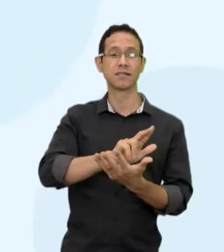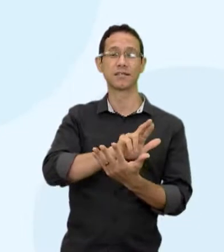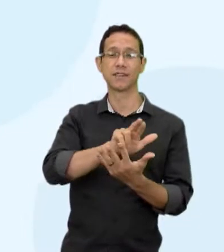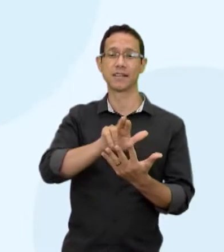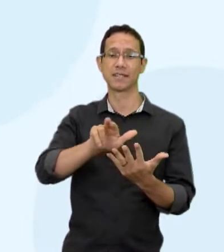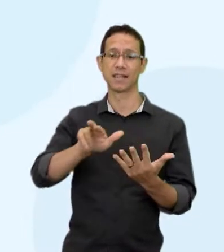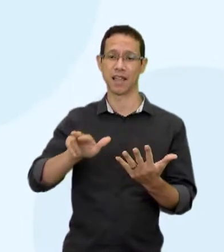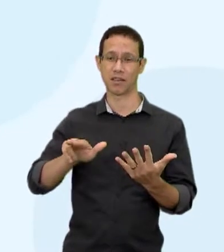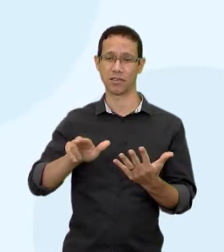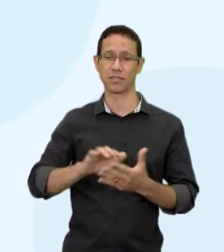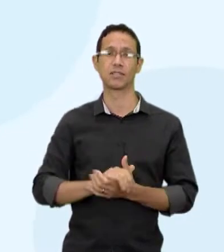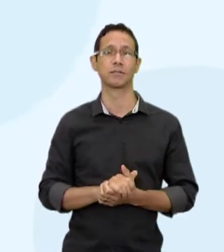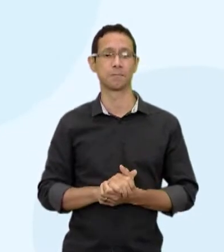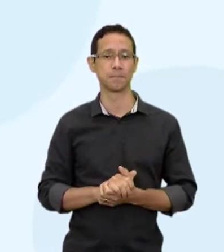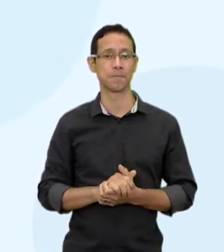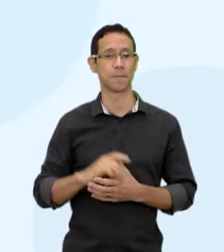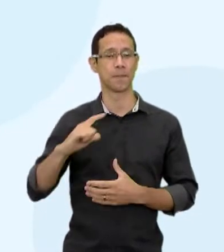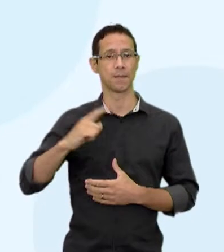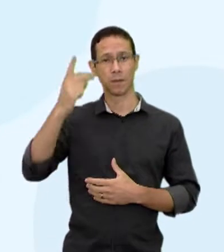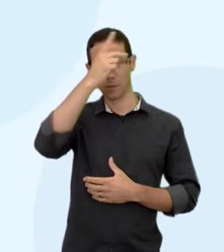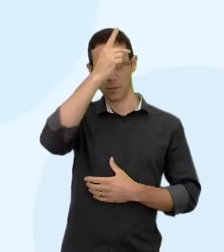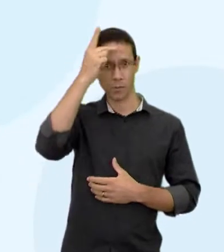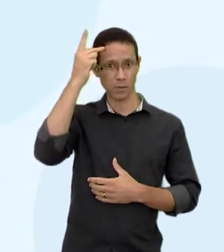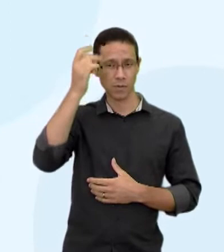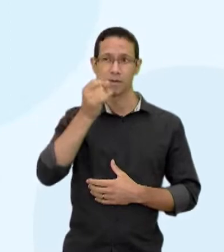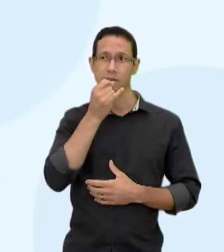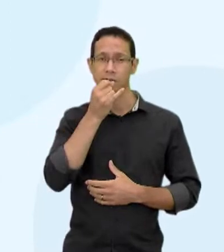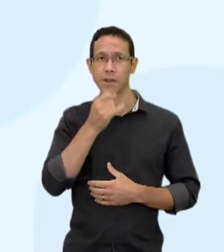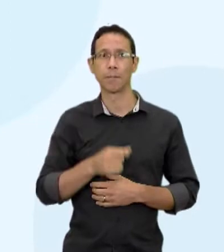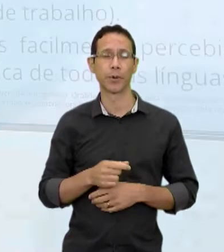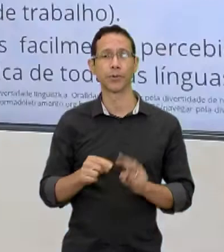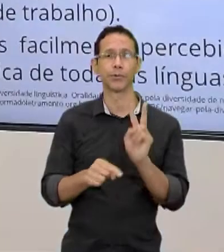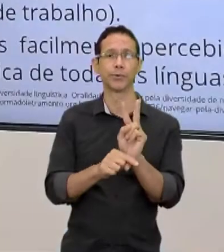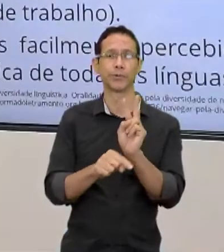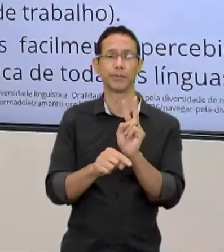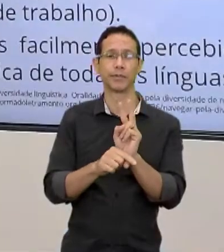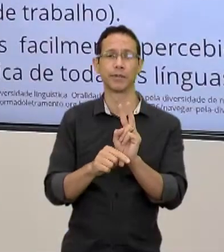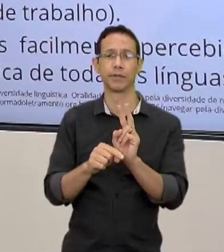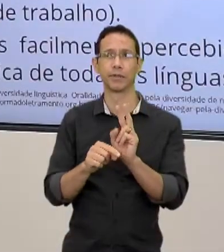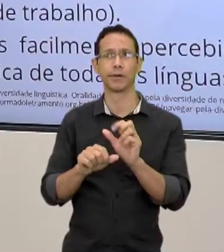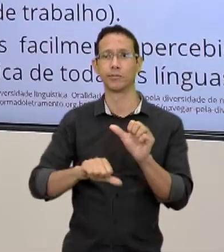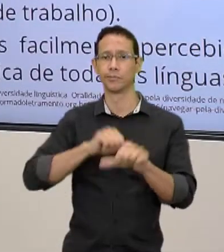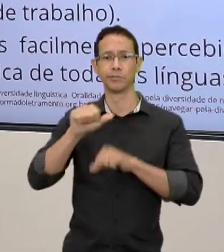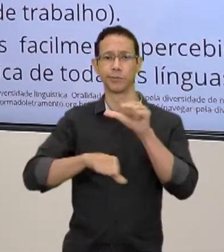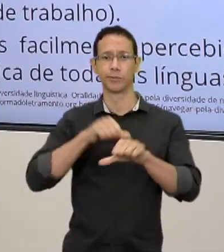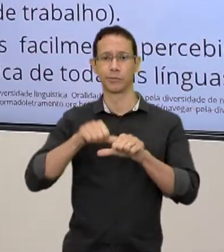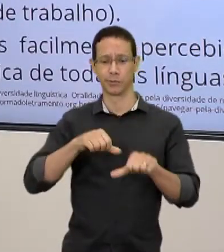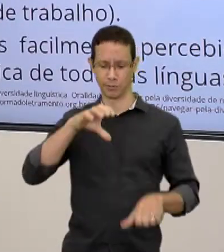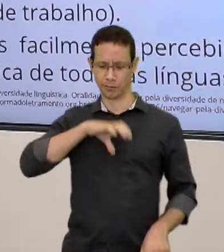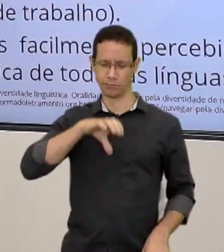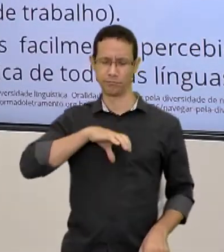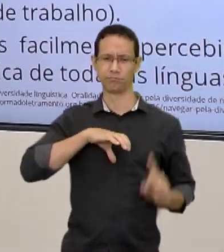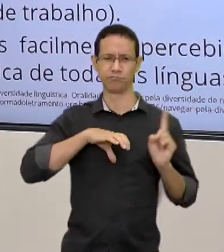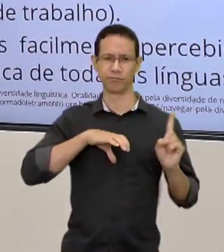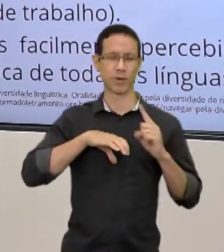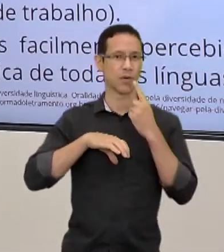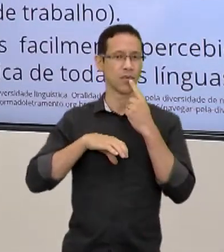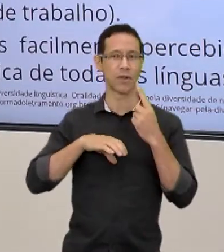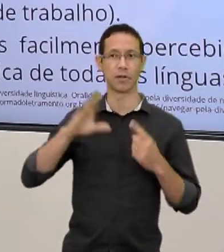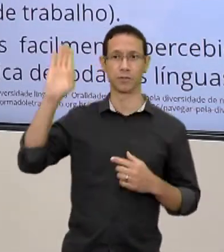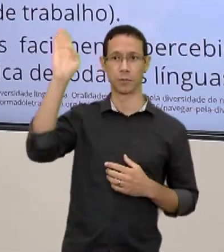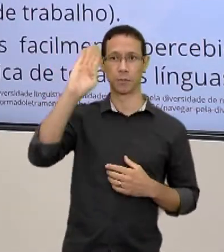diversidade, né? Tem até algumas pessoas que defendem em mudar para português brasileiro, né? Ou